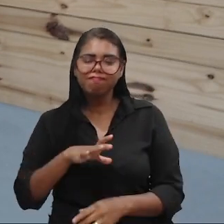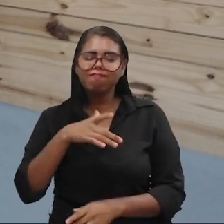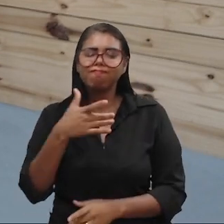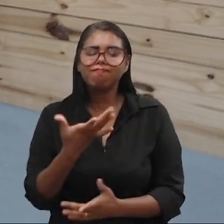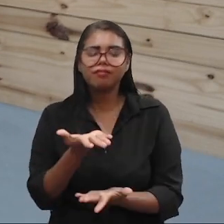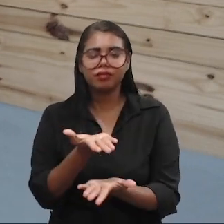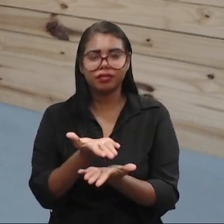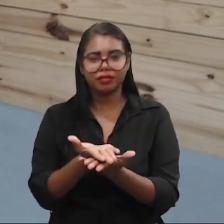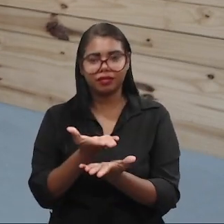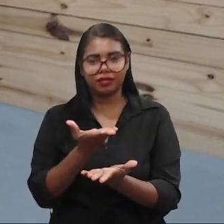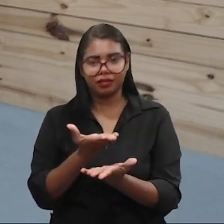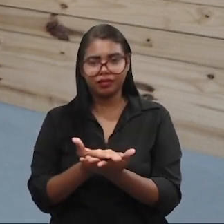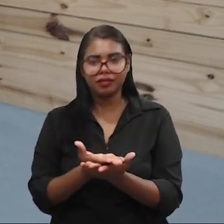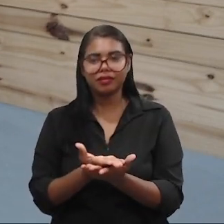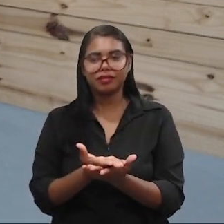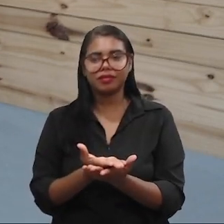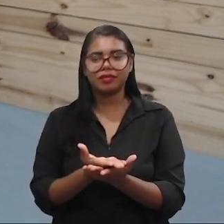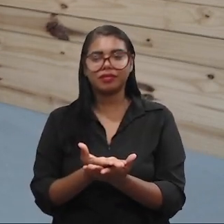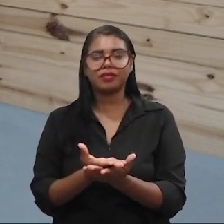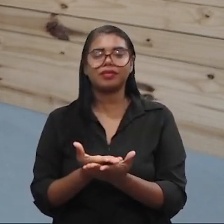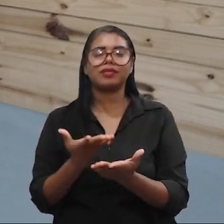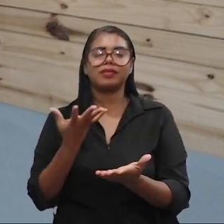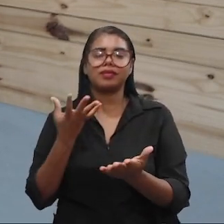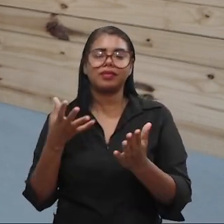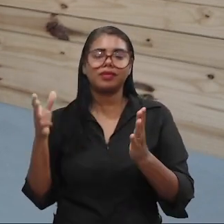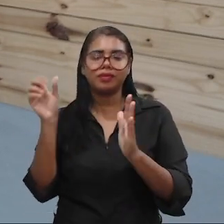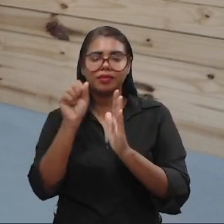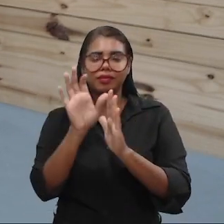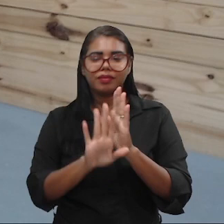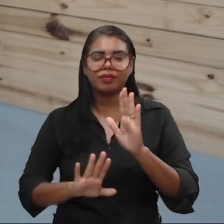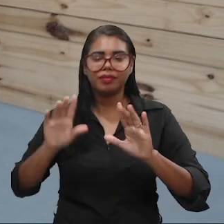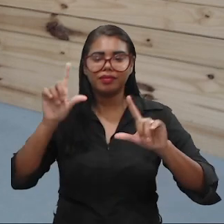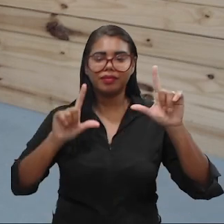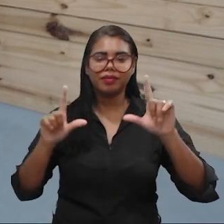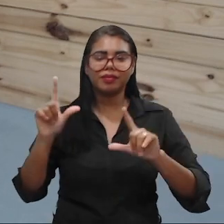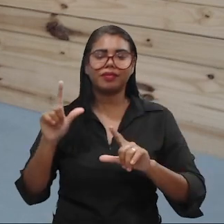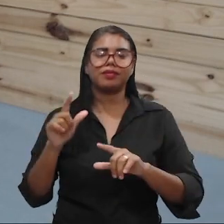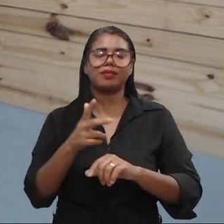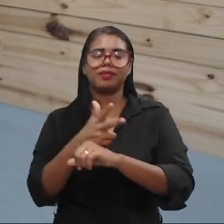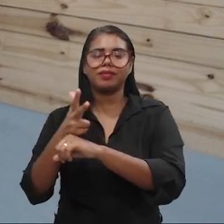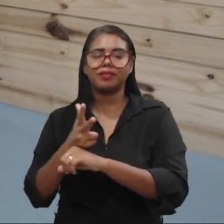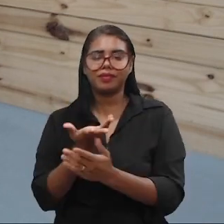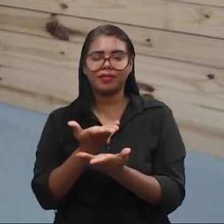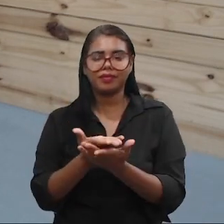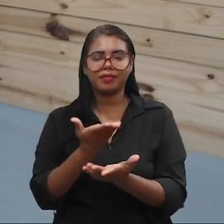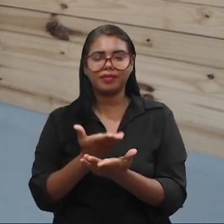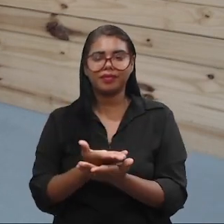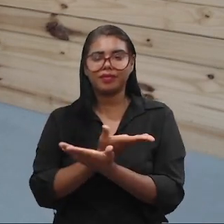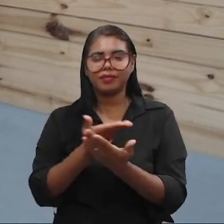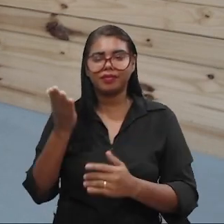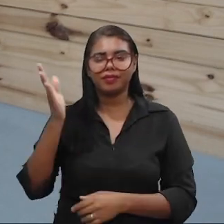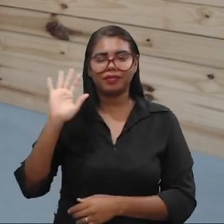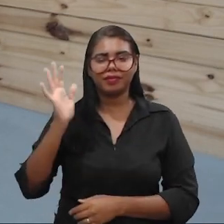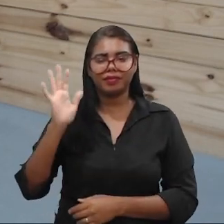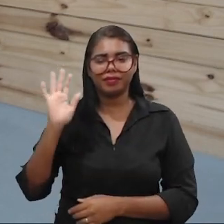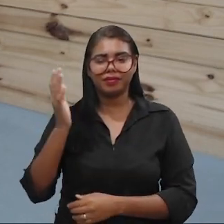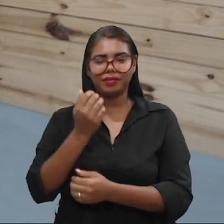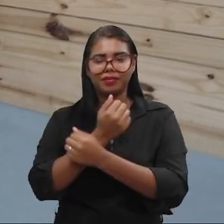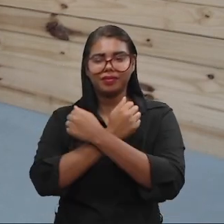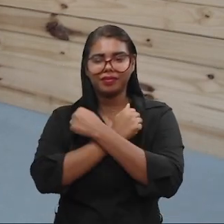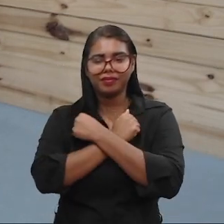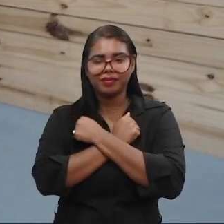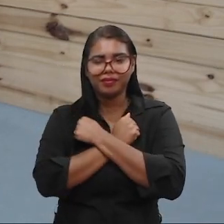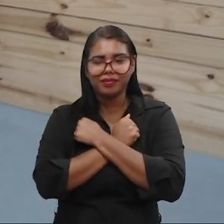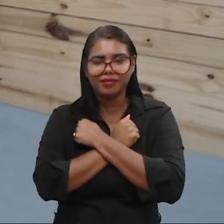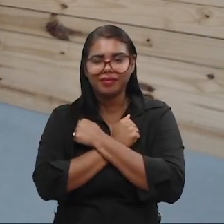os estudos Escute o podcast assista novamente as videoaulas e eu espero você numa próxima um abraço